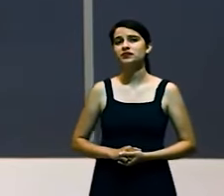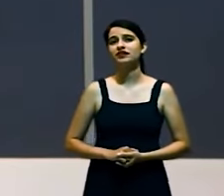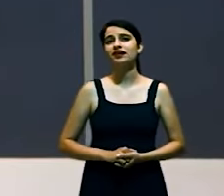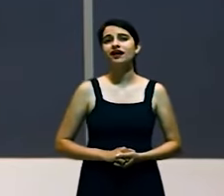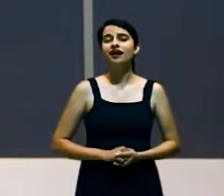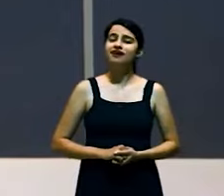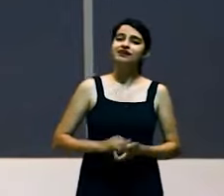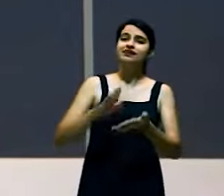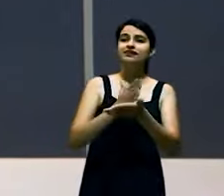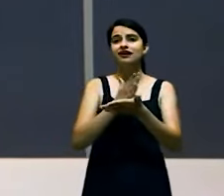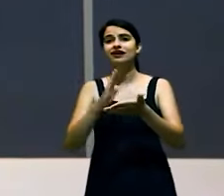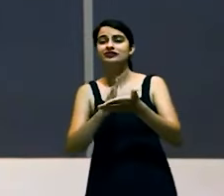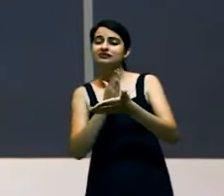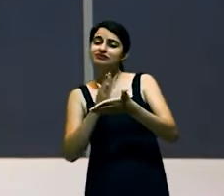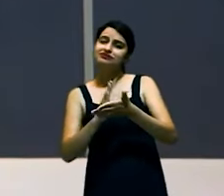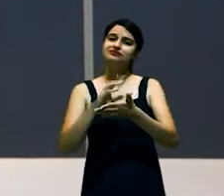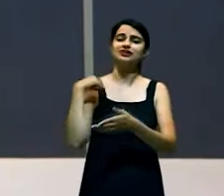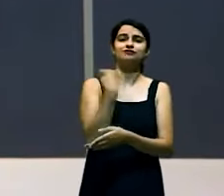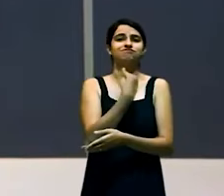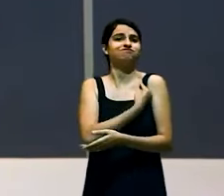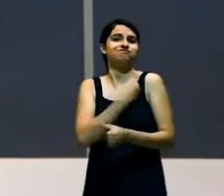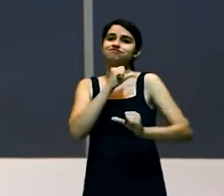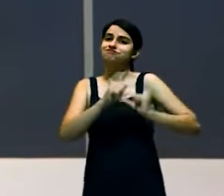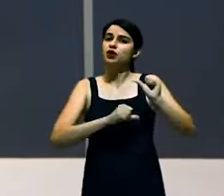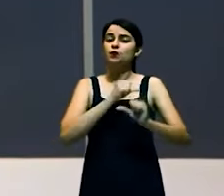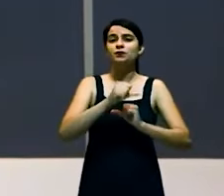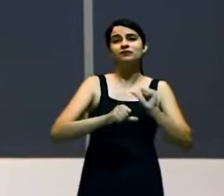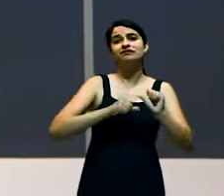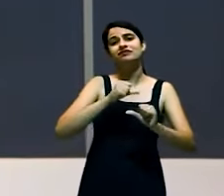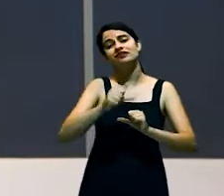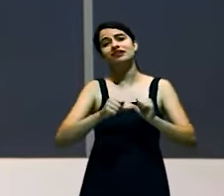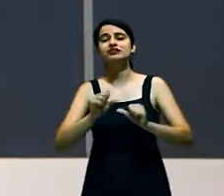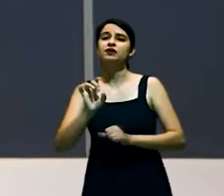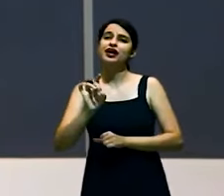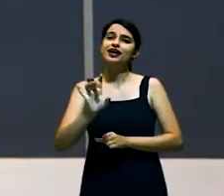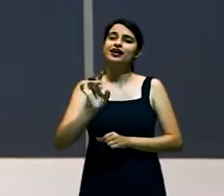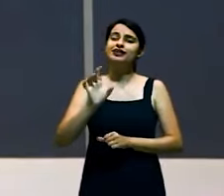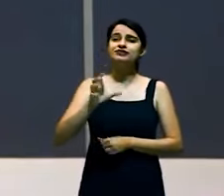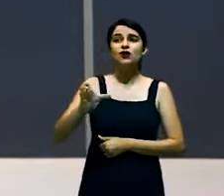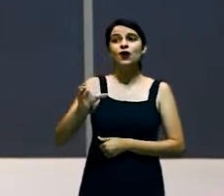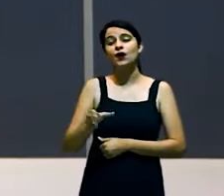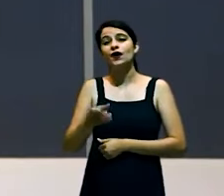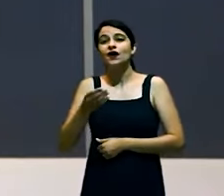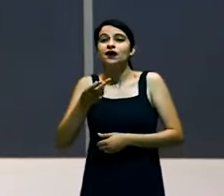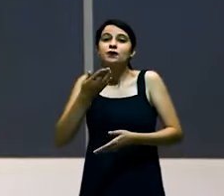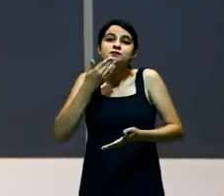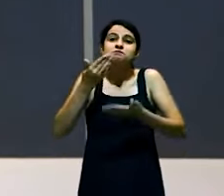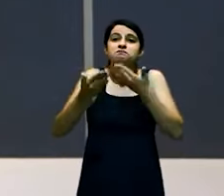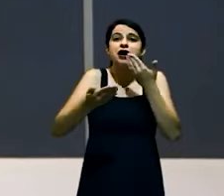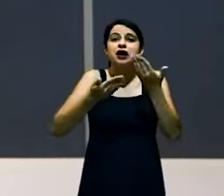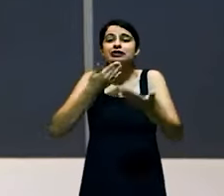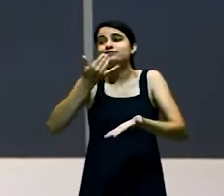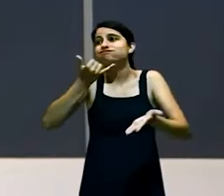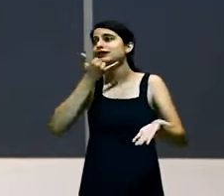E a gente não muda e inventa desculpa. Teve um ano que a desculpa era porque eu tinha chegado aos 40 anos. E diz